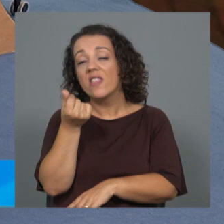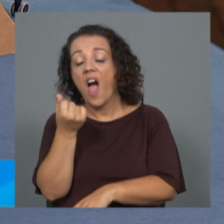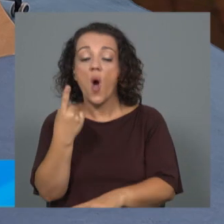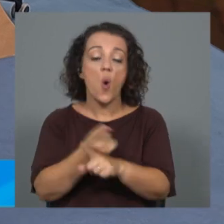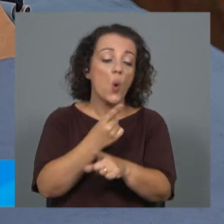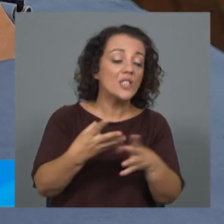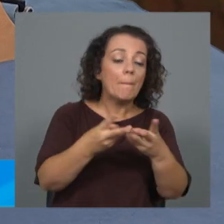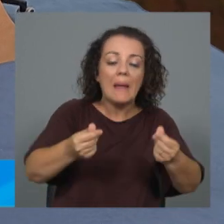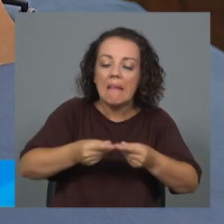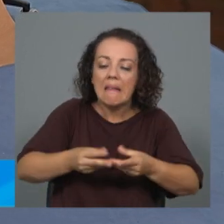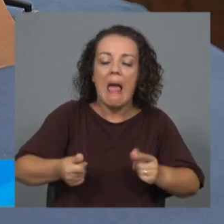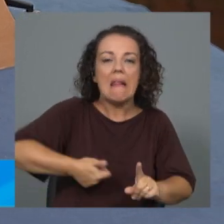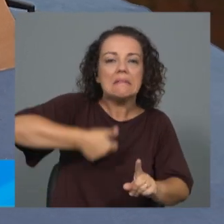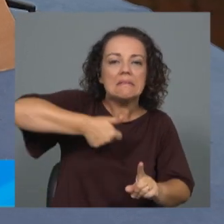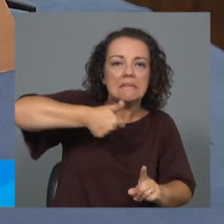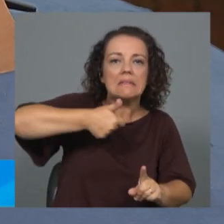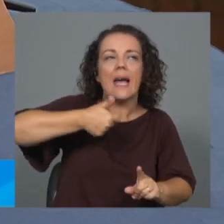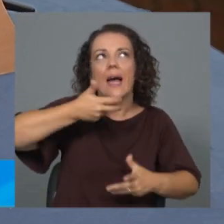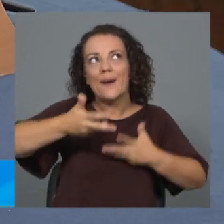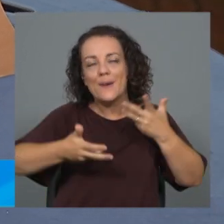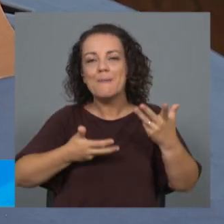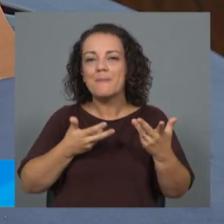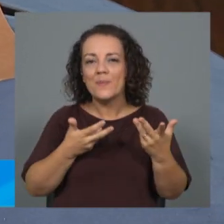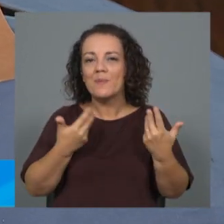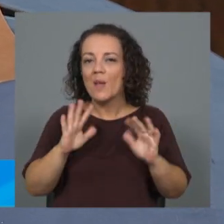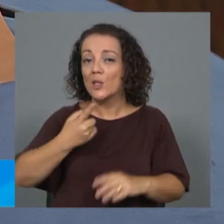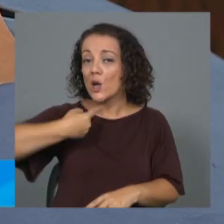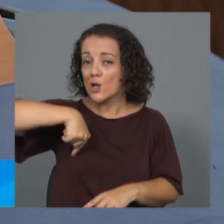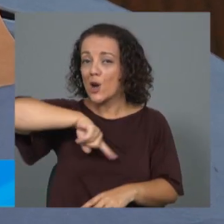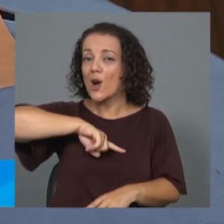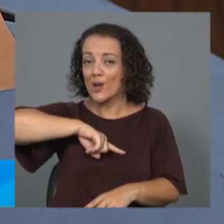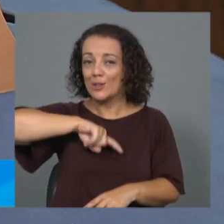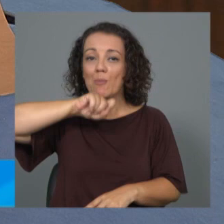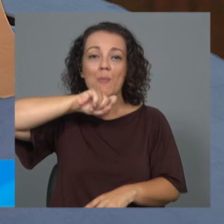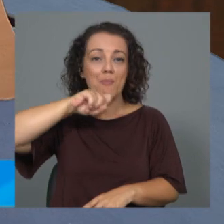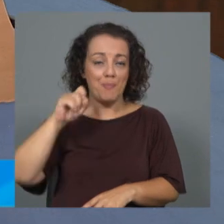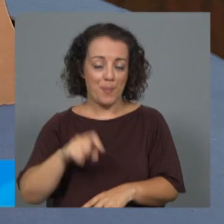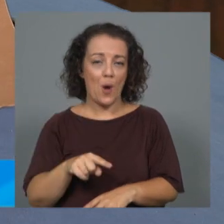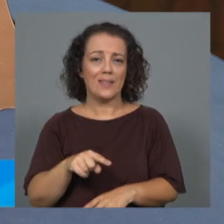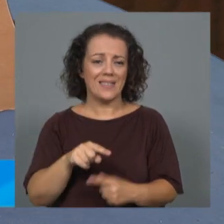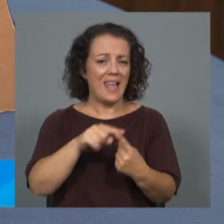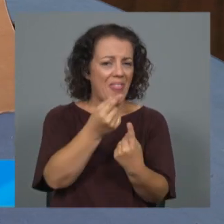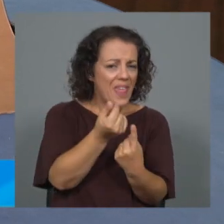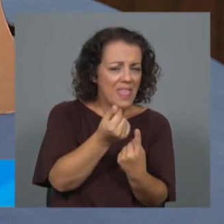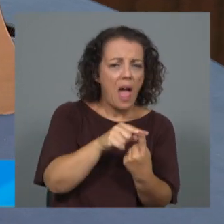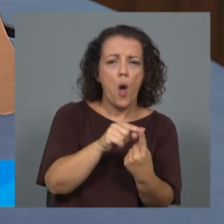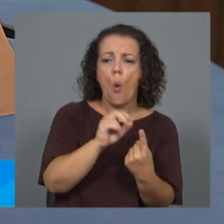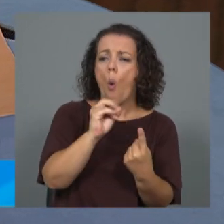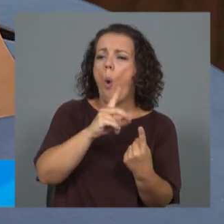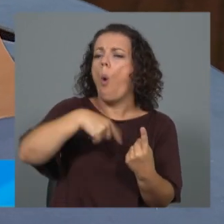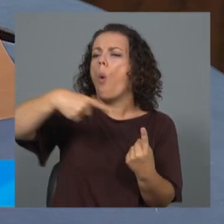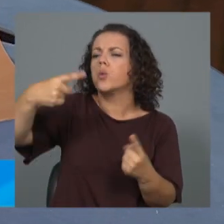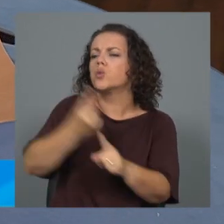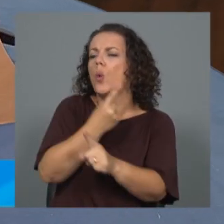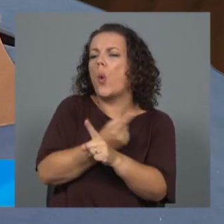materiais, a materialidade, não é bom? É que nós podemos fazer do dinheiro e de outras realidades mundanas,